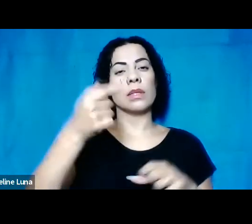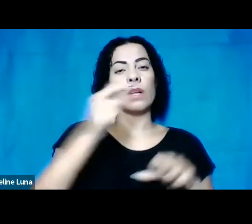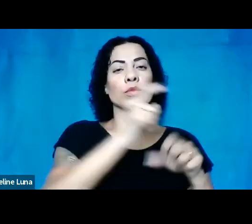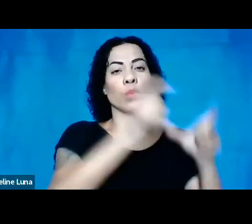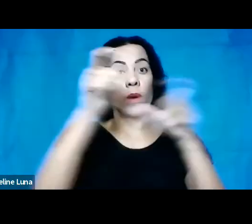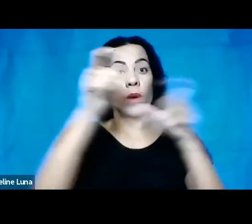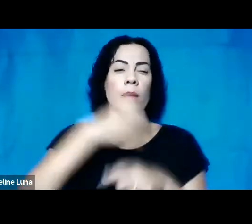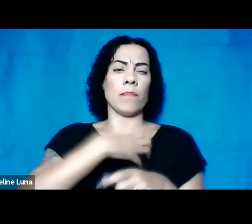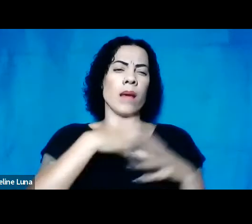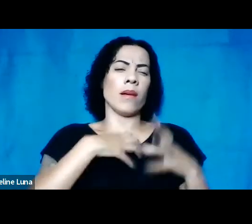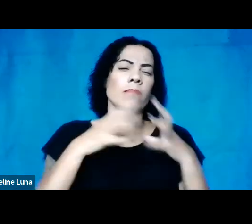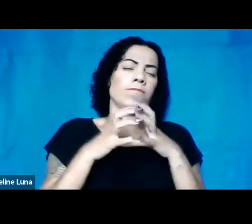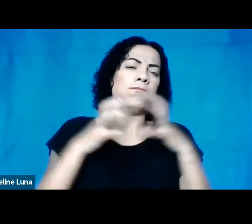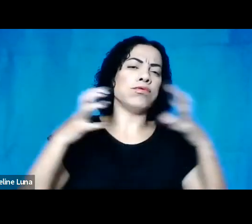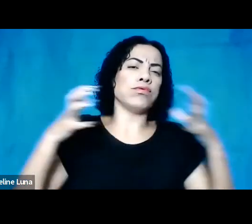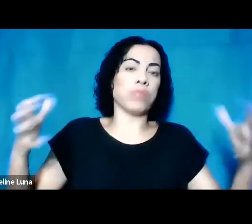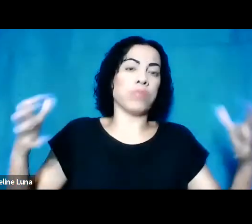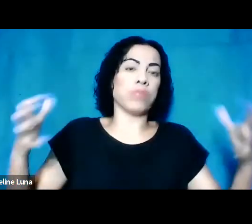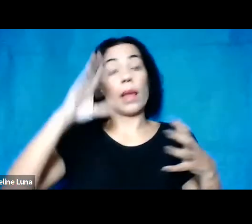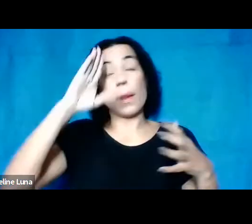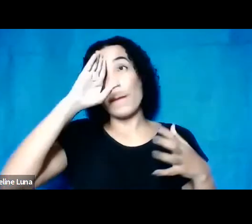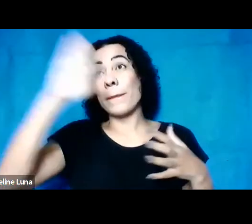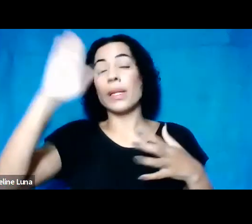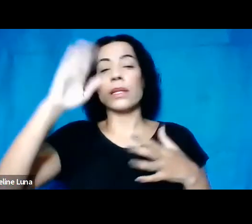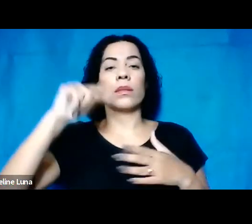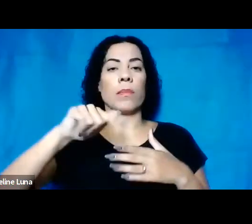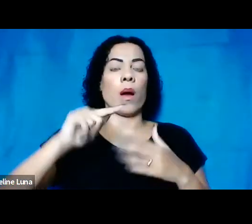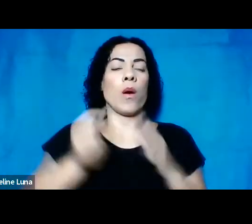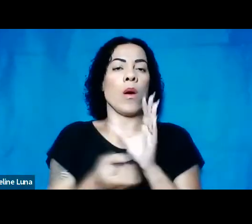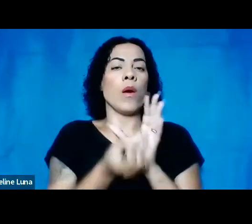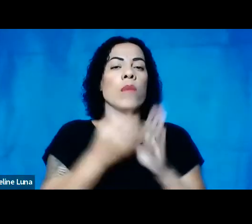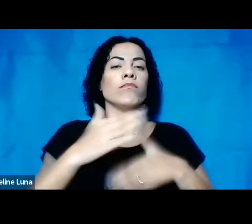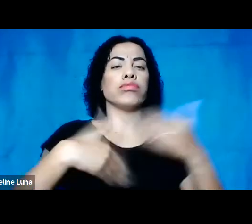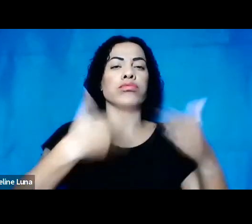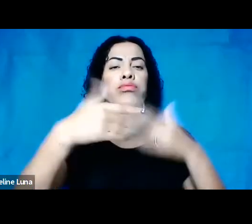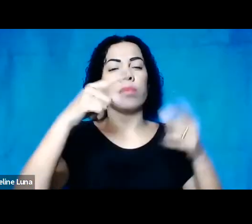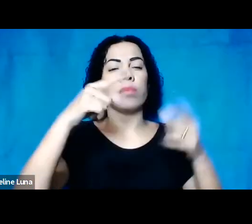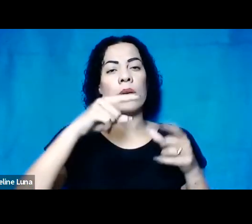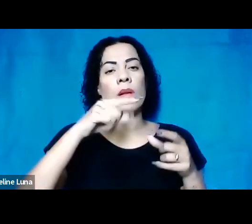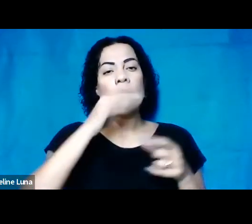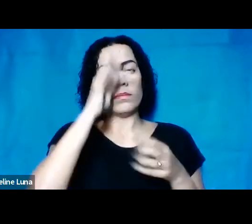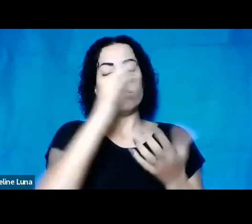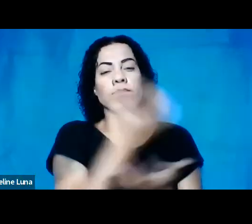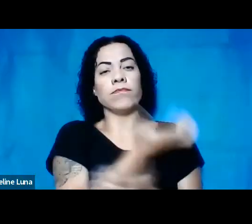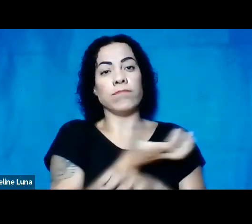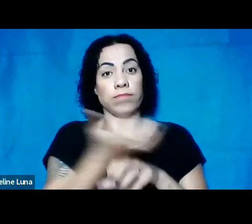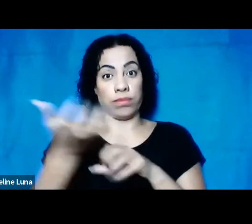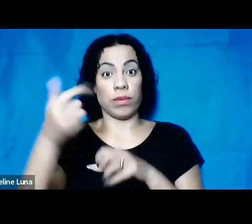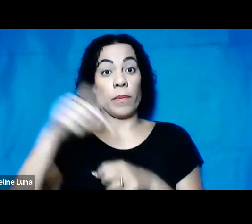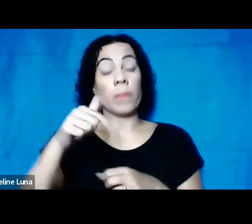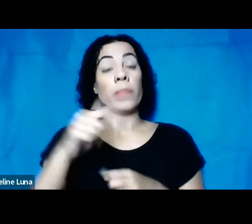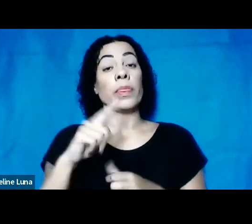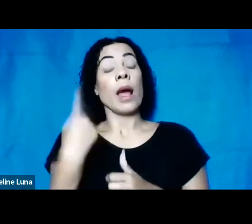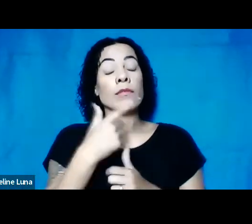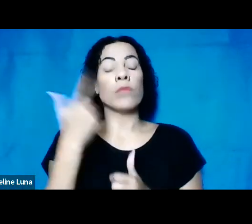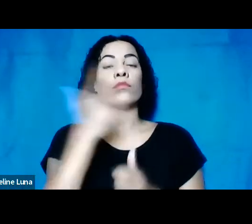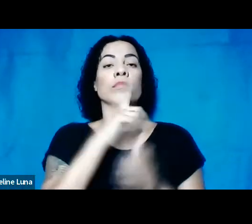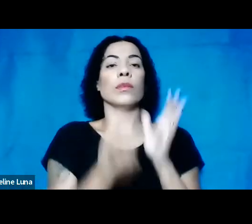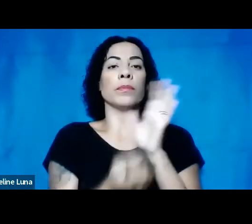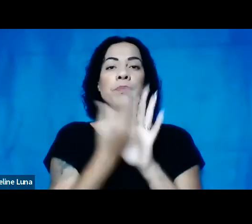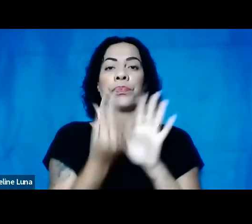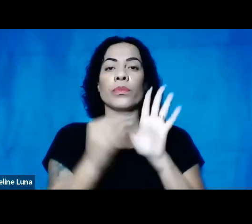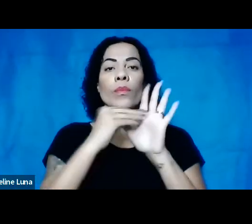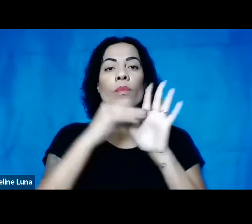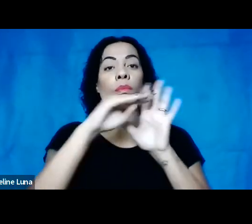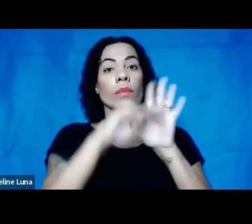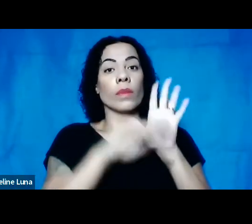maior produção de agricultura familiar do nosso país. E a gente teve essa possibilidade de lançar o Rural Produtivo, lançar